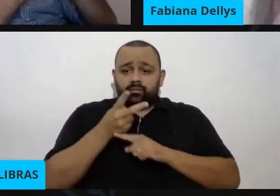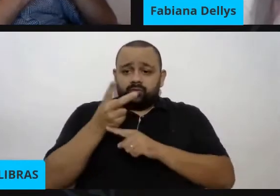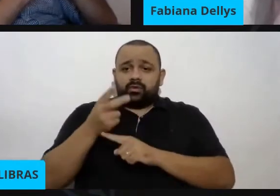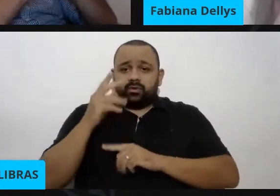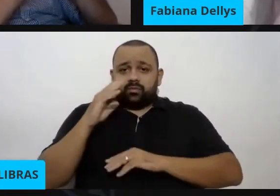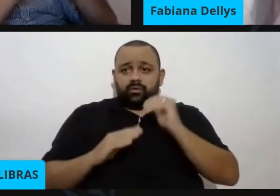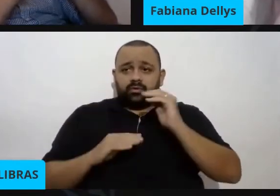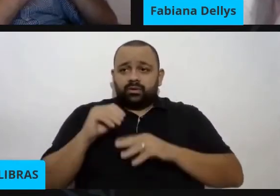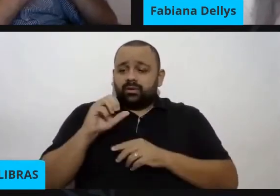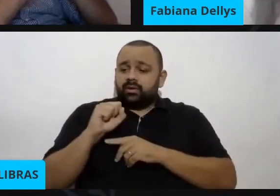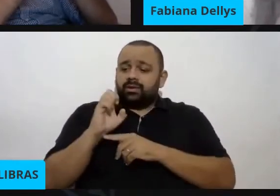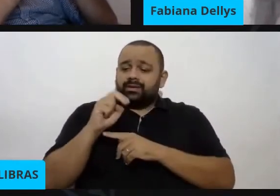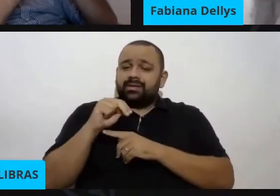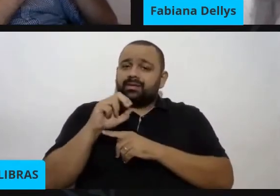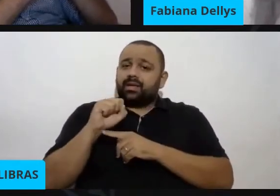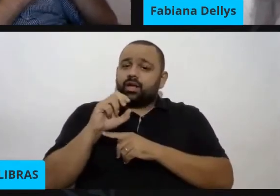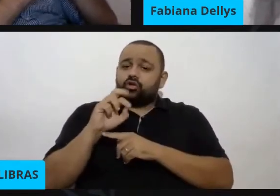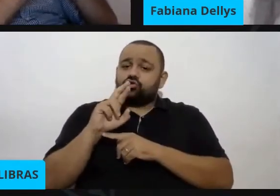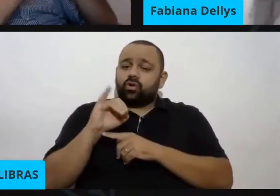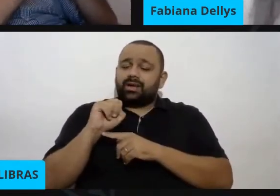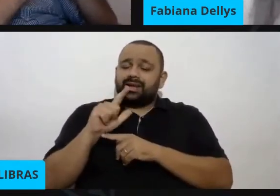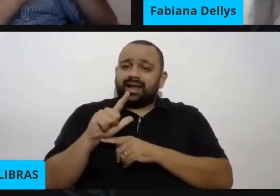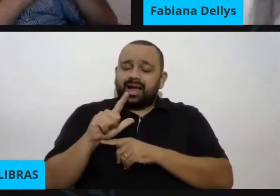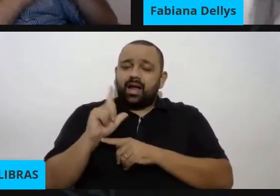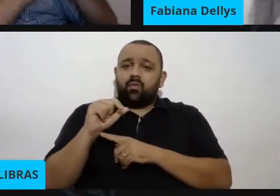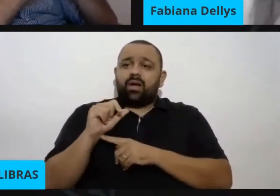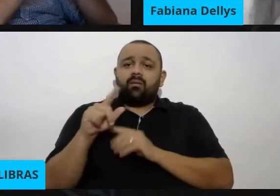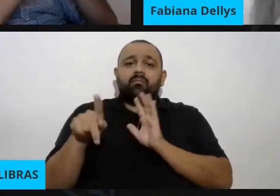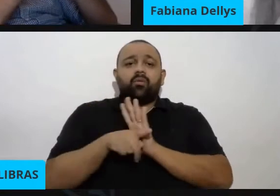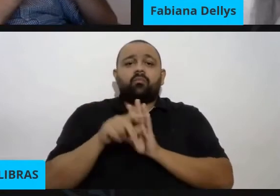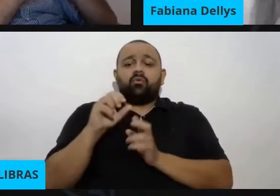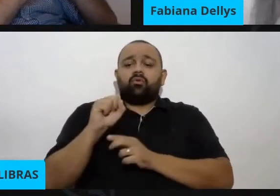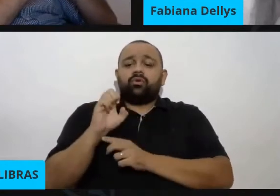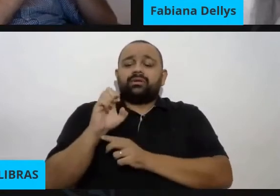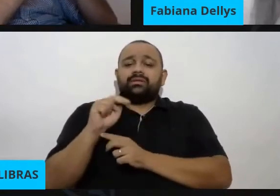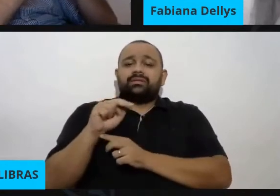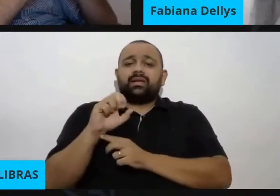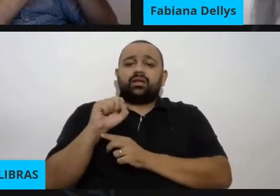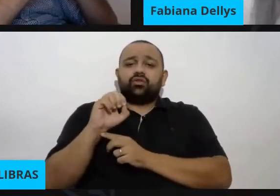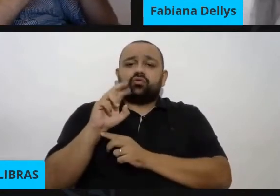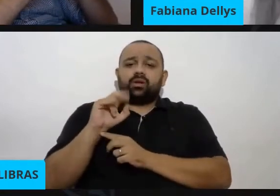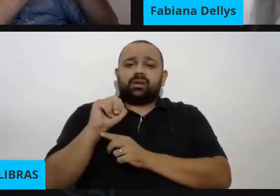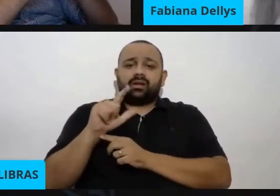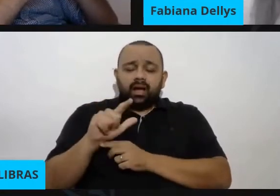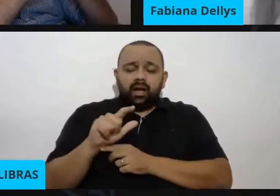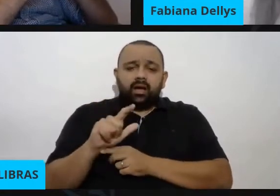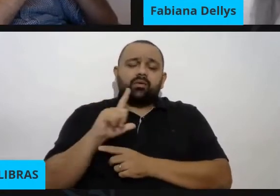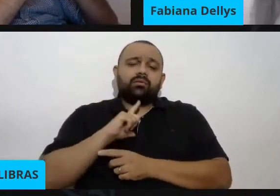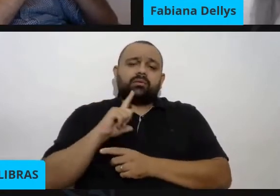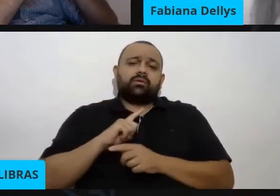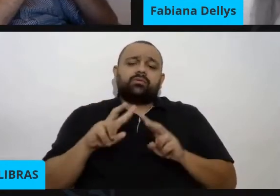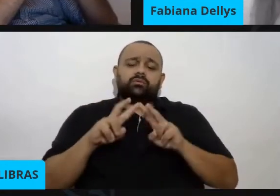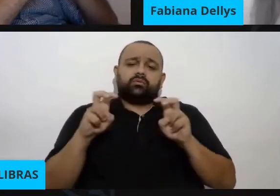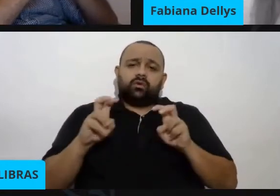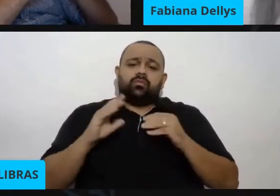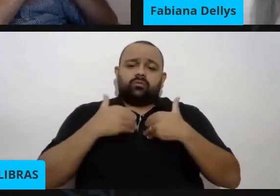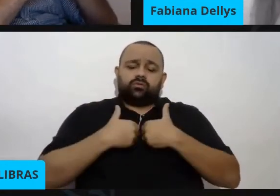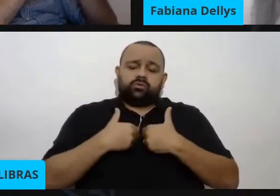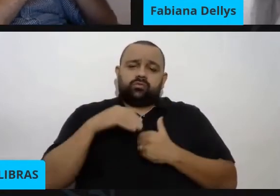integração sensorial. Isso é uma questão sensorial extremamente descrita nas crianças com